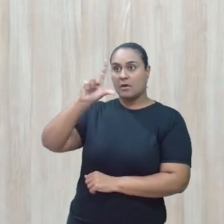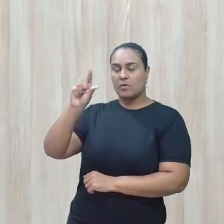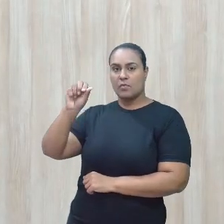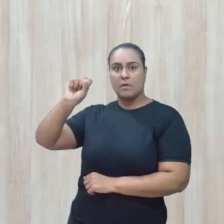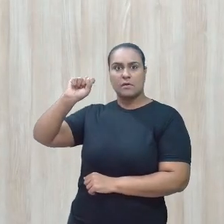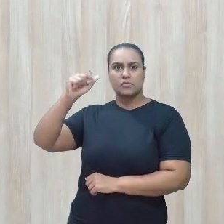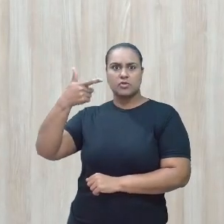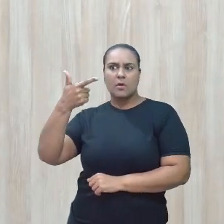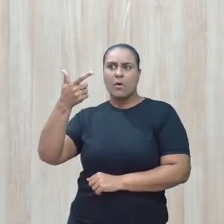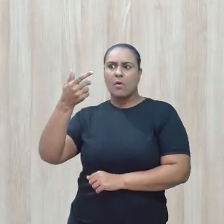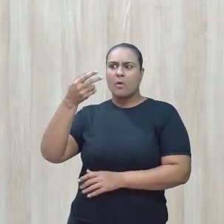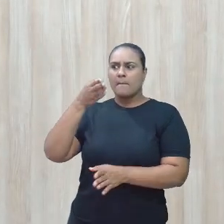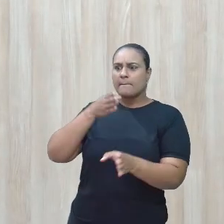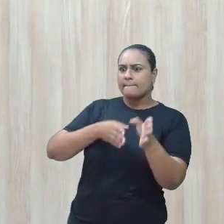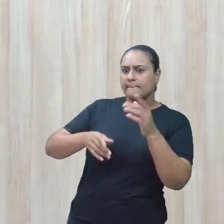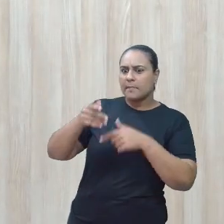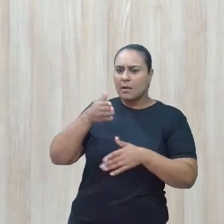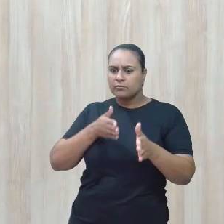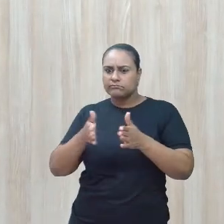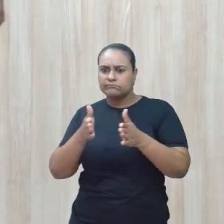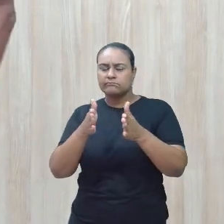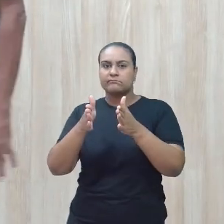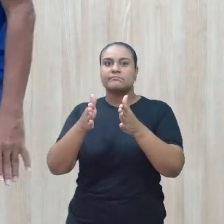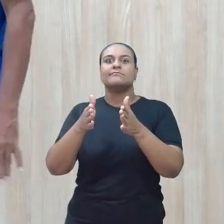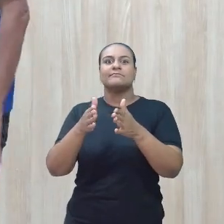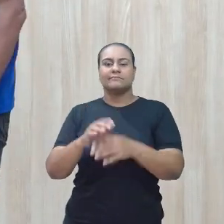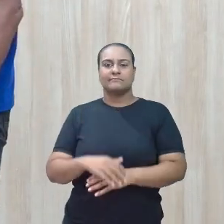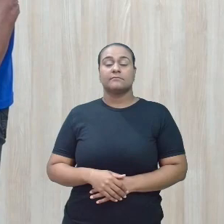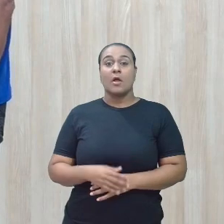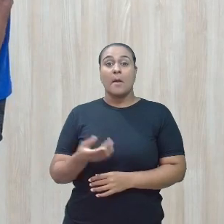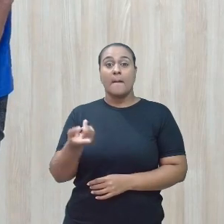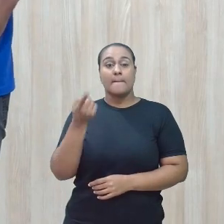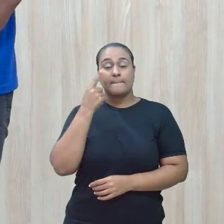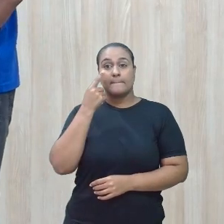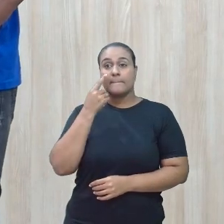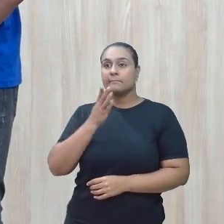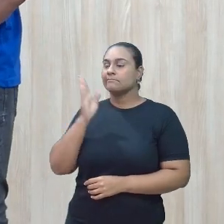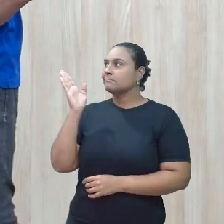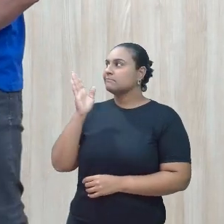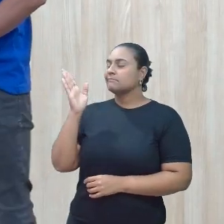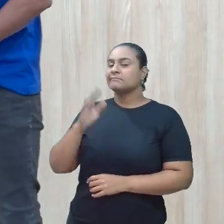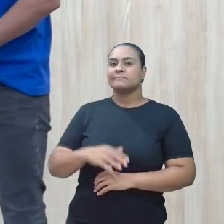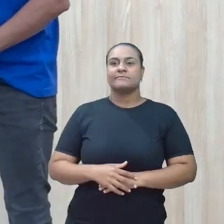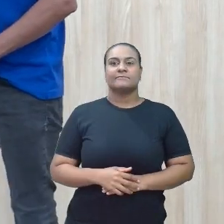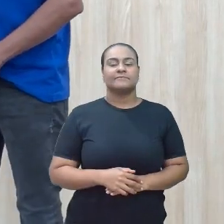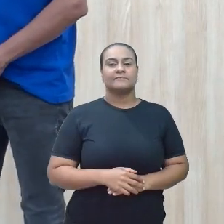Lua sempre foi a referência. Vamos ver só a história dele, como é que foi, gente? Presta atenção.